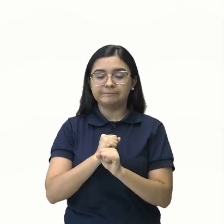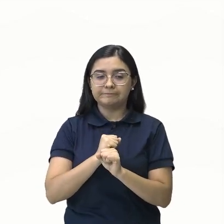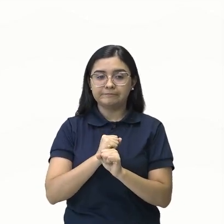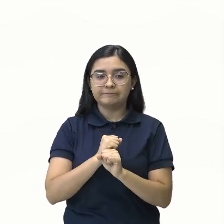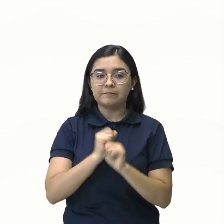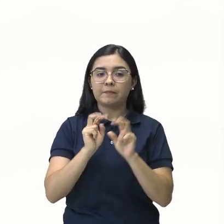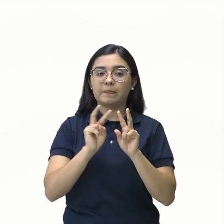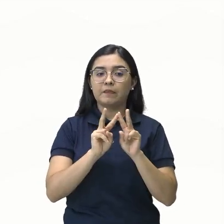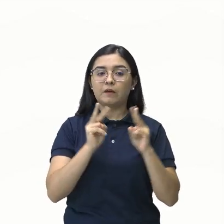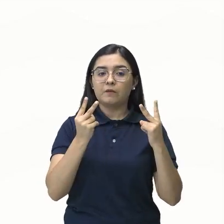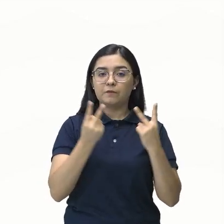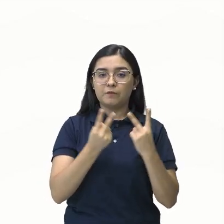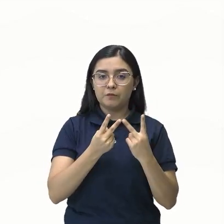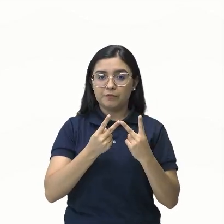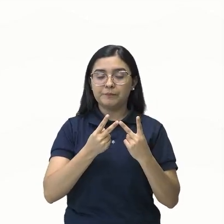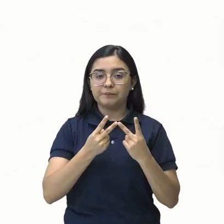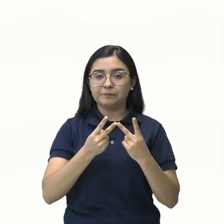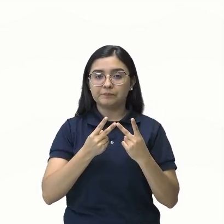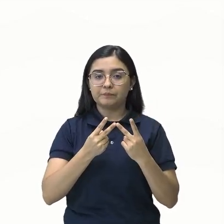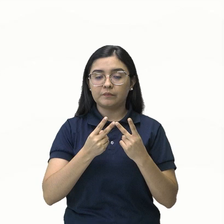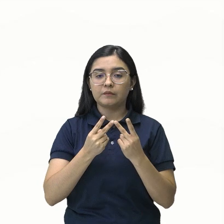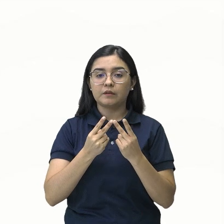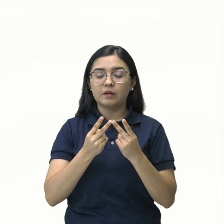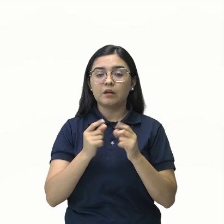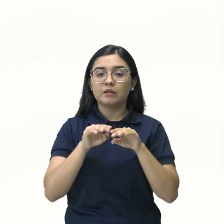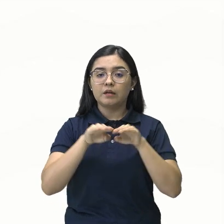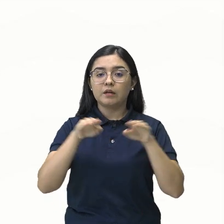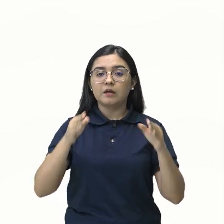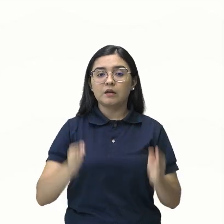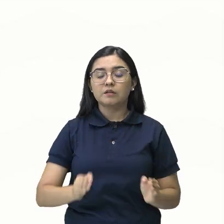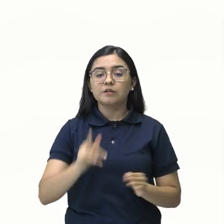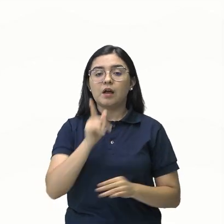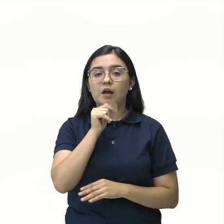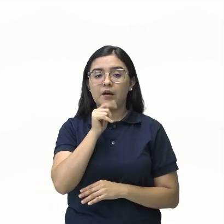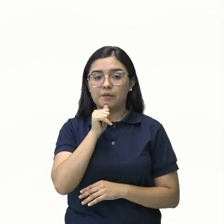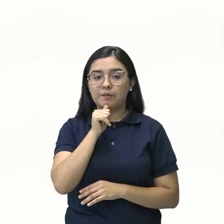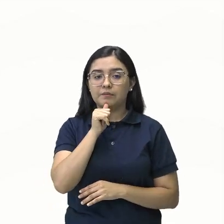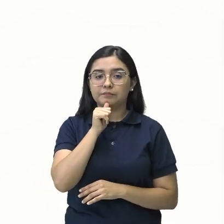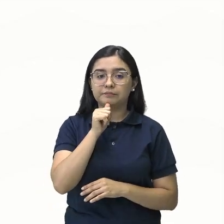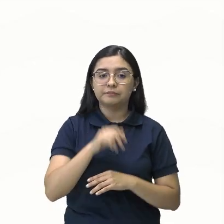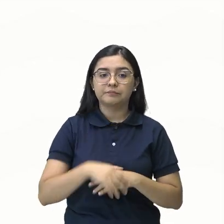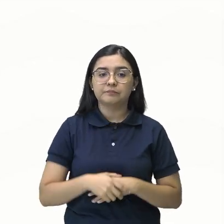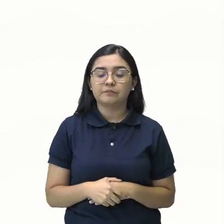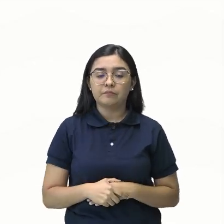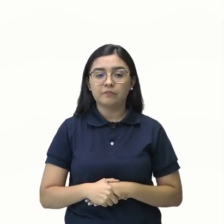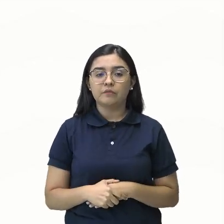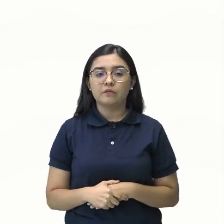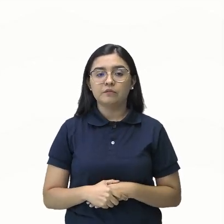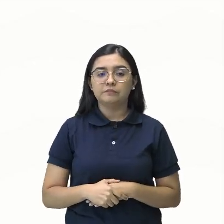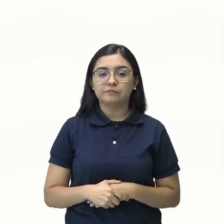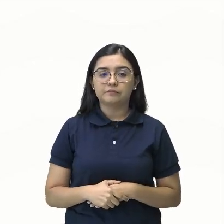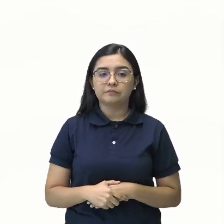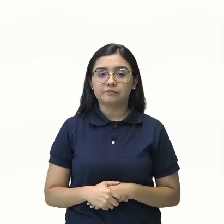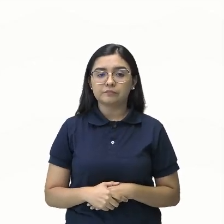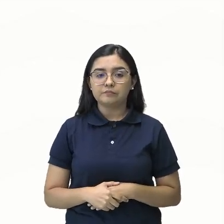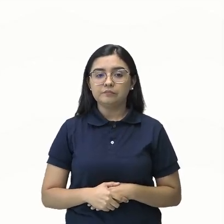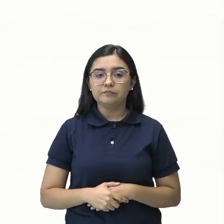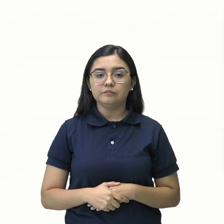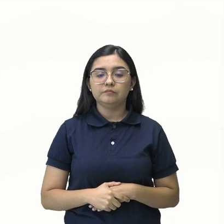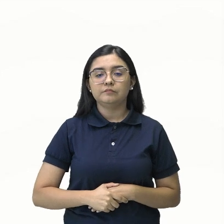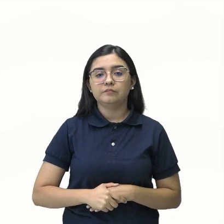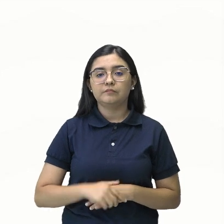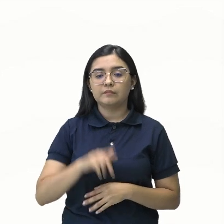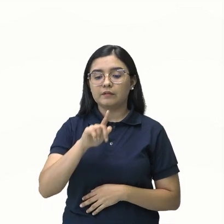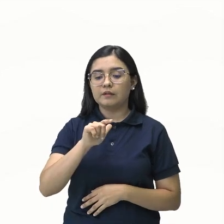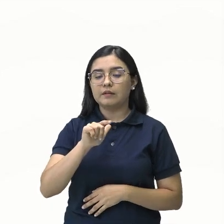Aí o volume da nossa caixa d'água, tá? O volume aqui do nosso prisma, vai ser o quê? Lado